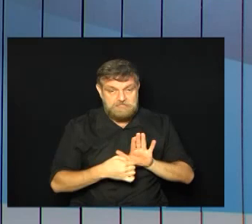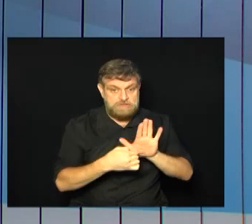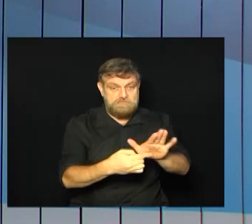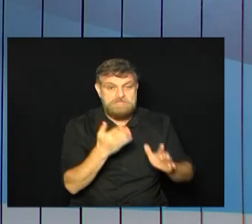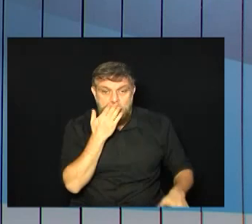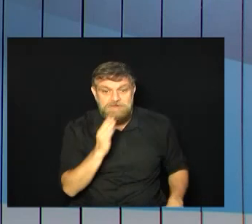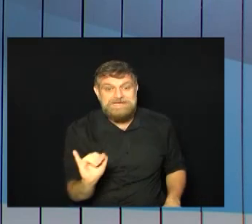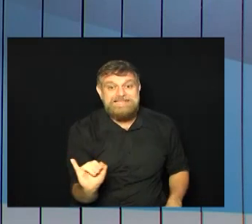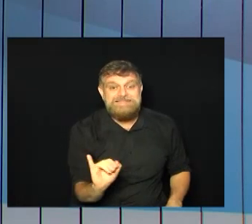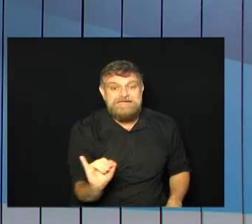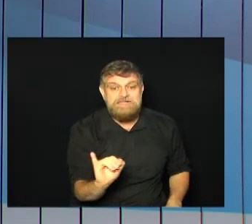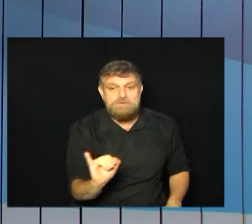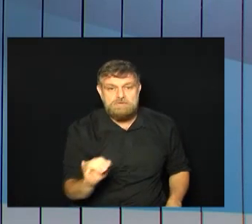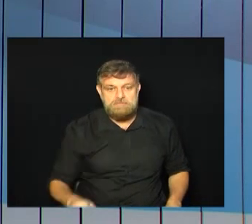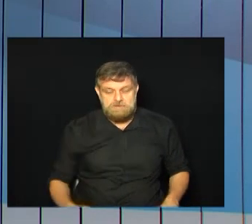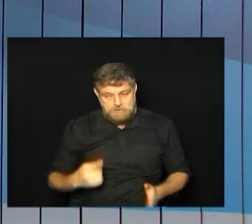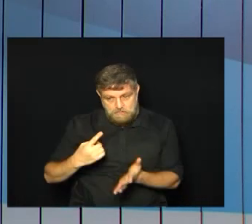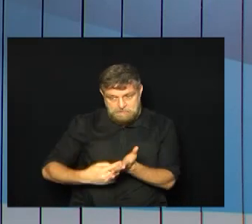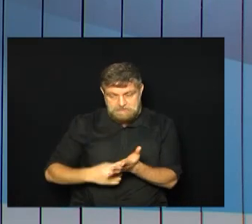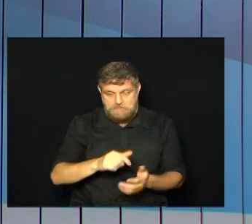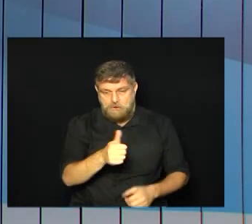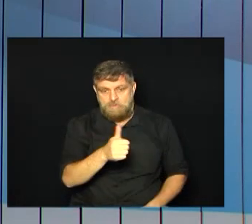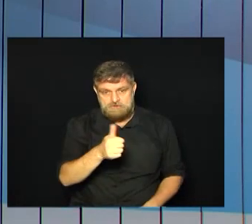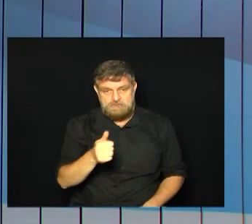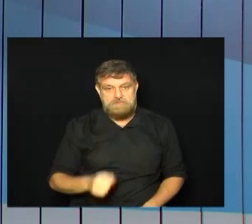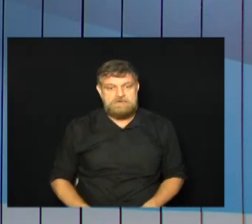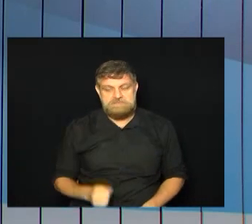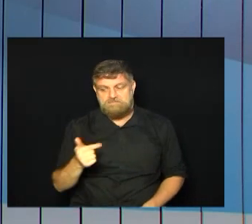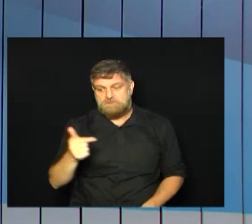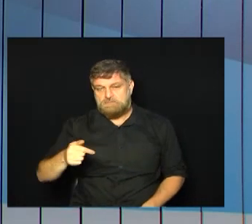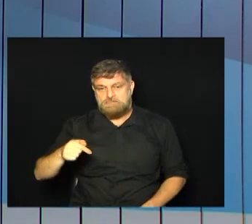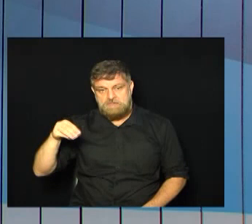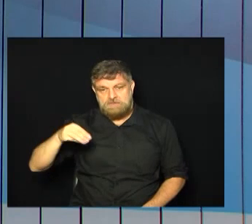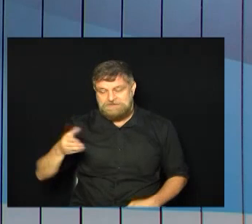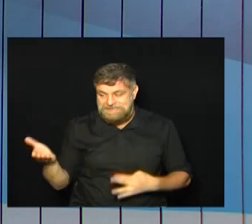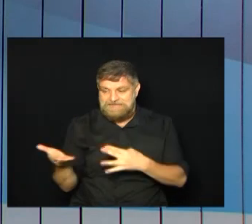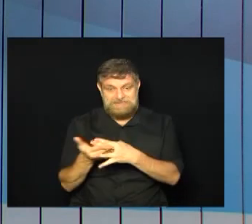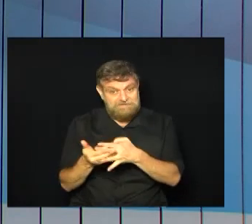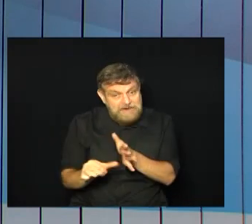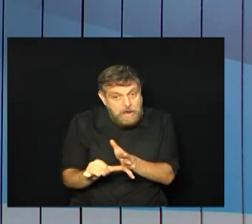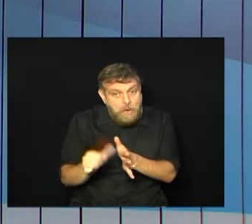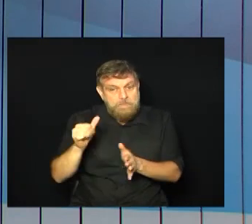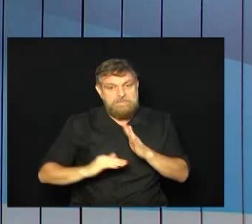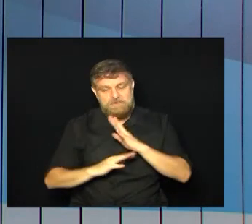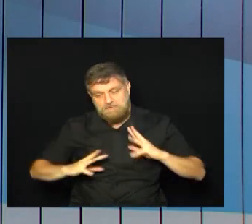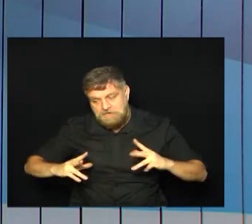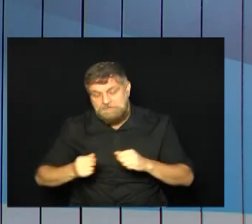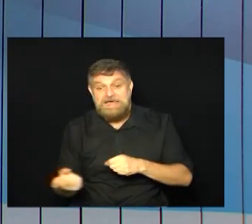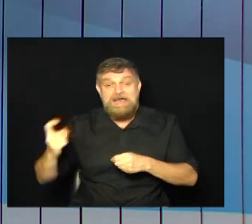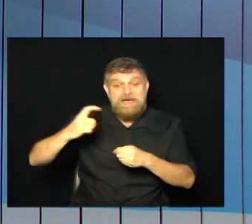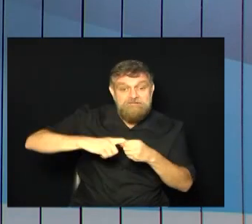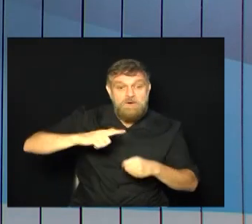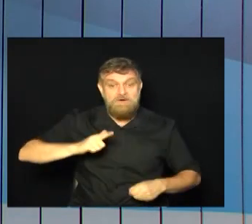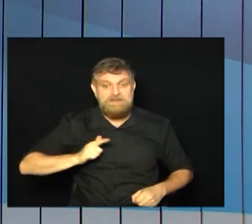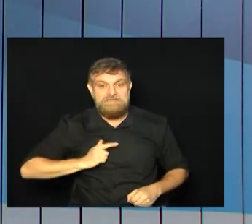cidade de Indaiatuba. Tá certo? 11h22, vamos para o primeiro intervalo aqui no Câmara Total e na volta tem o